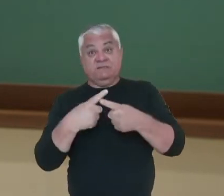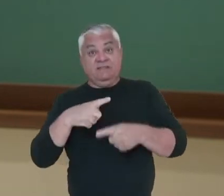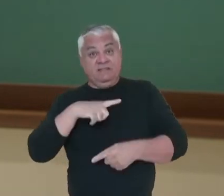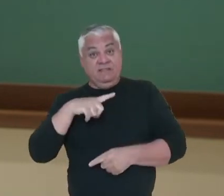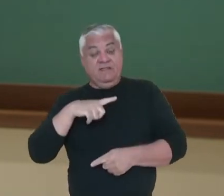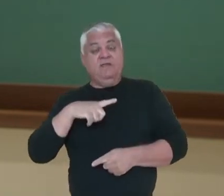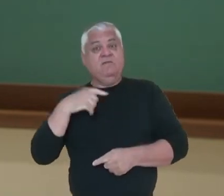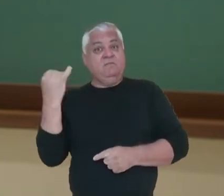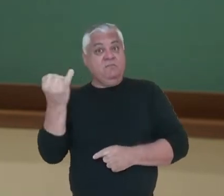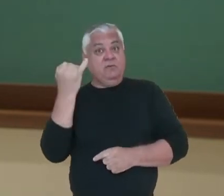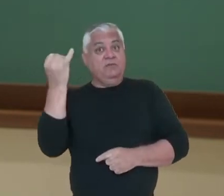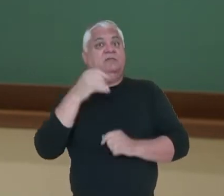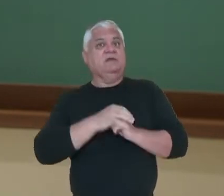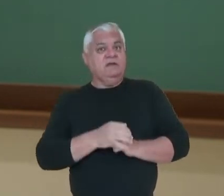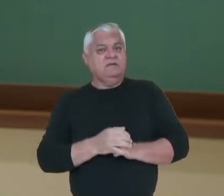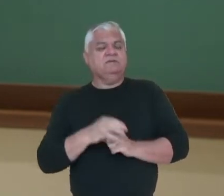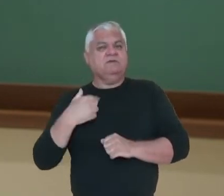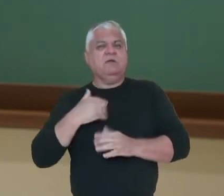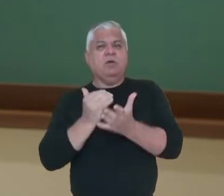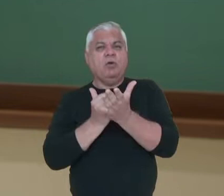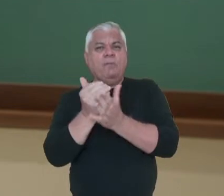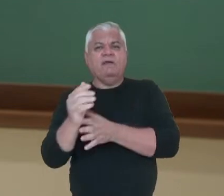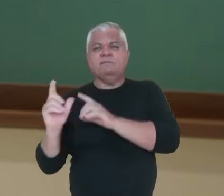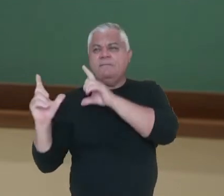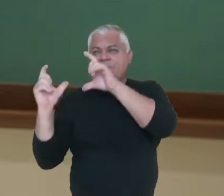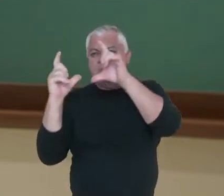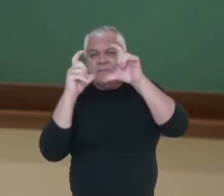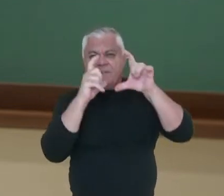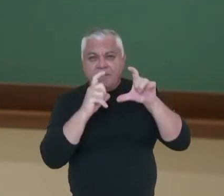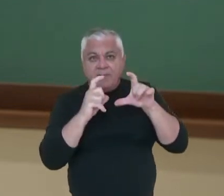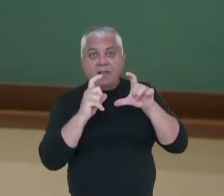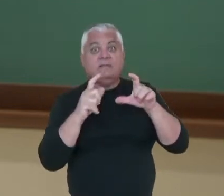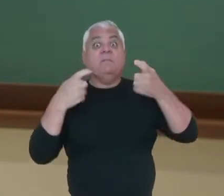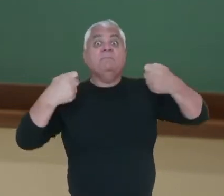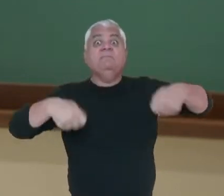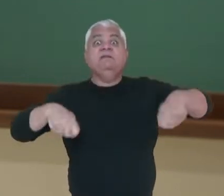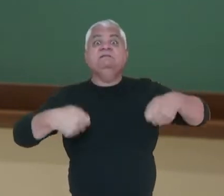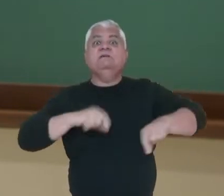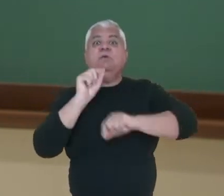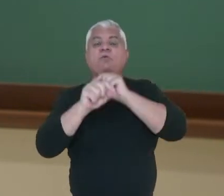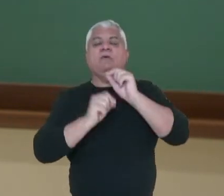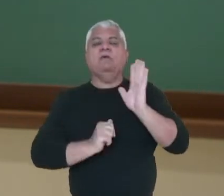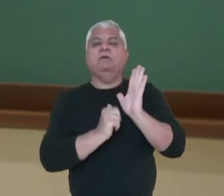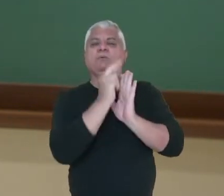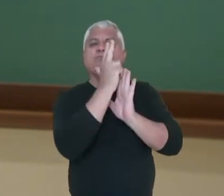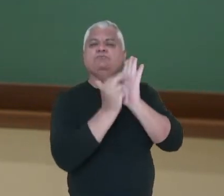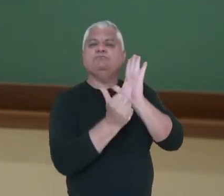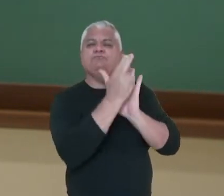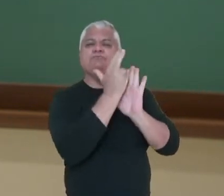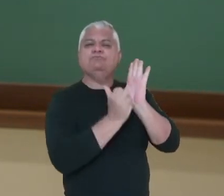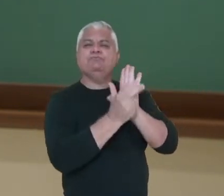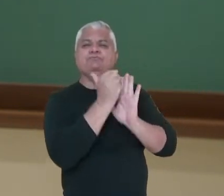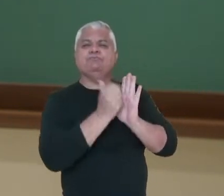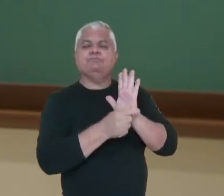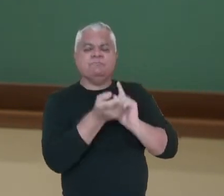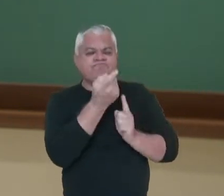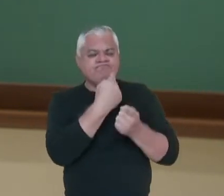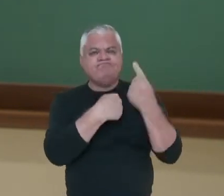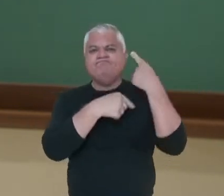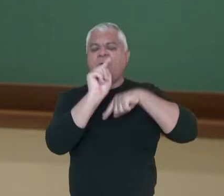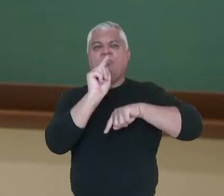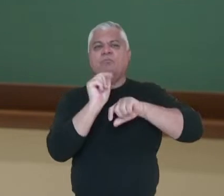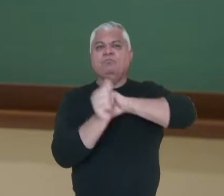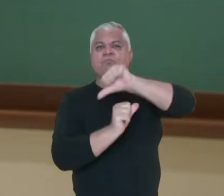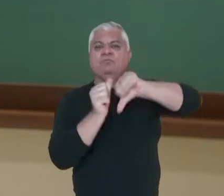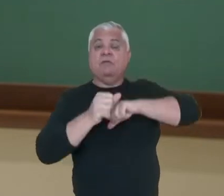coisa bem importante, que foi a invenção da fotografia. Então, com isso, houve a necessidade que a pintura tomasse um novo rumo, uma nova formatação